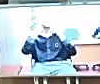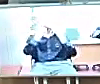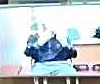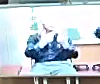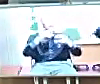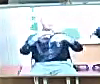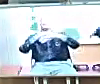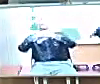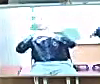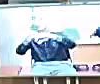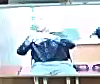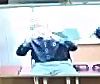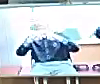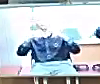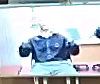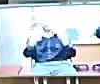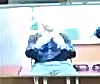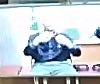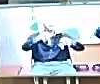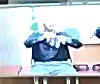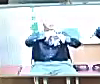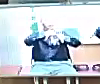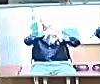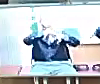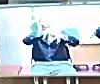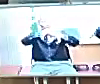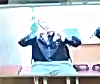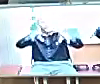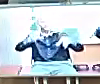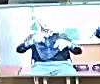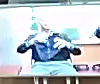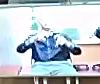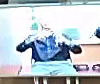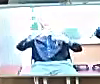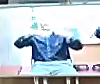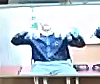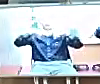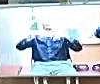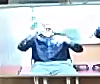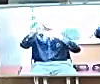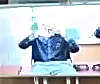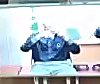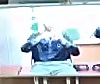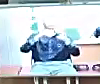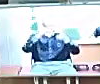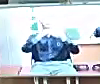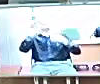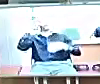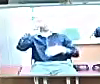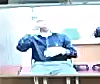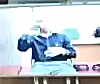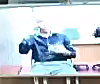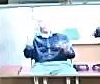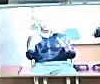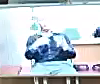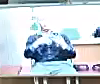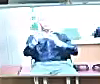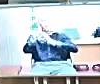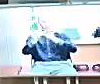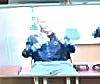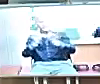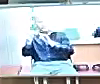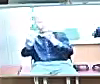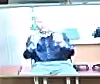em reunião na condição de passar à ação popular em audiência pública em reunião na secretaria de cultura é no planejamento